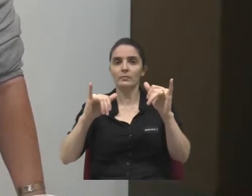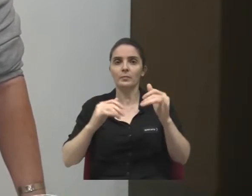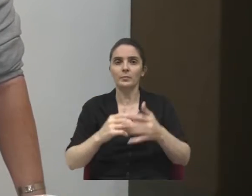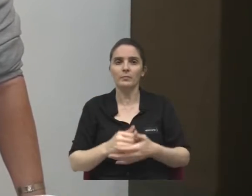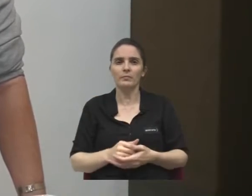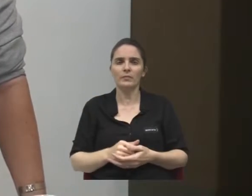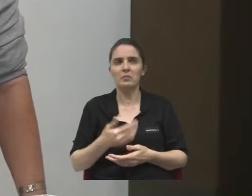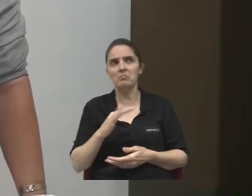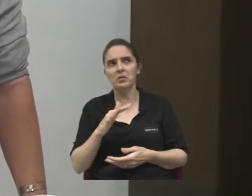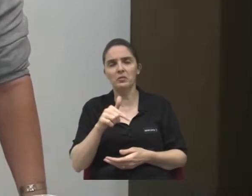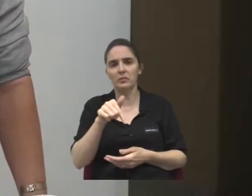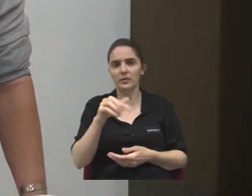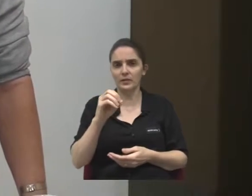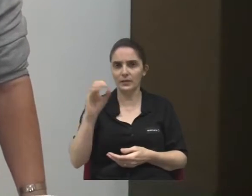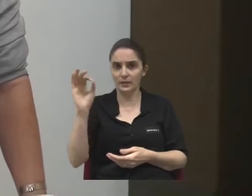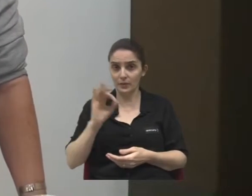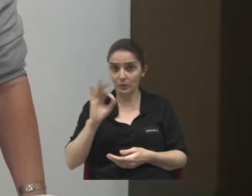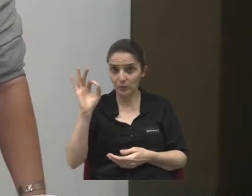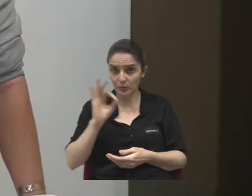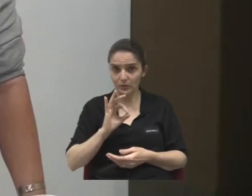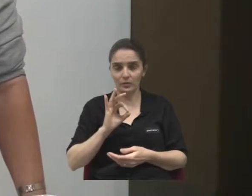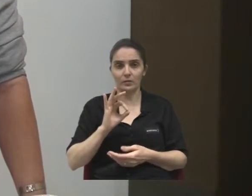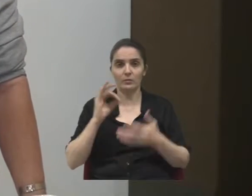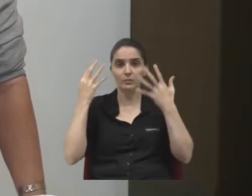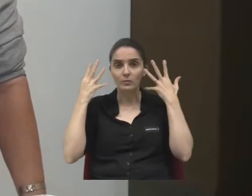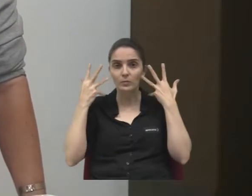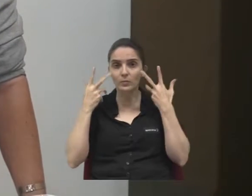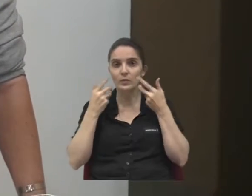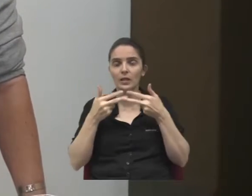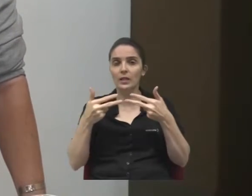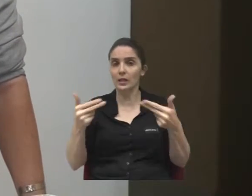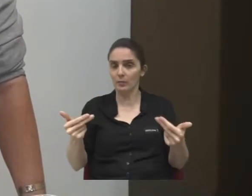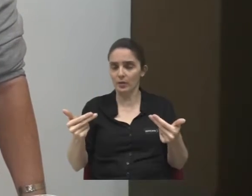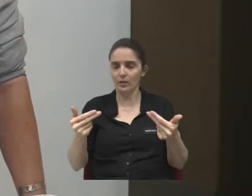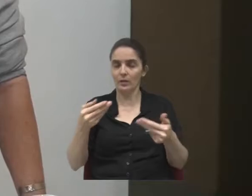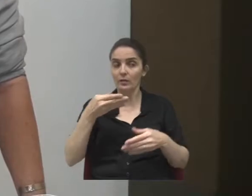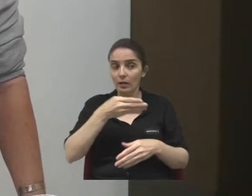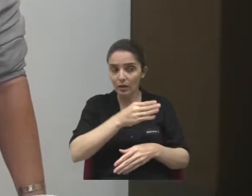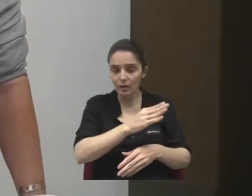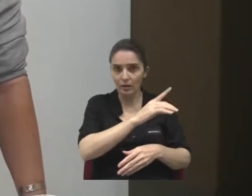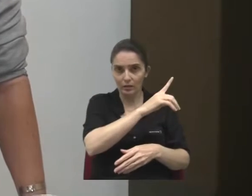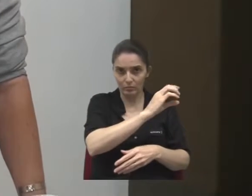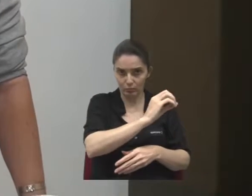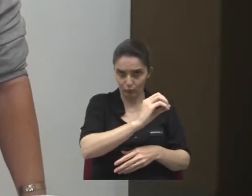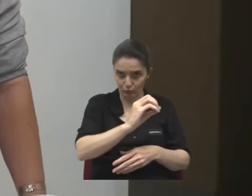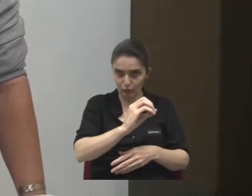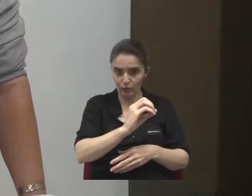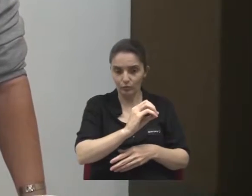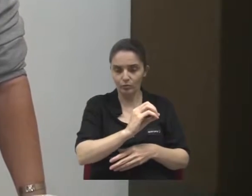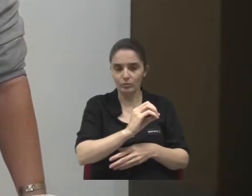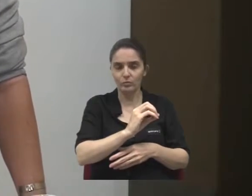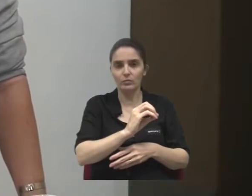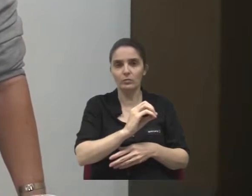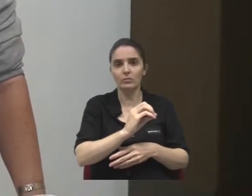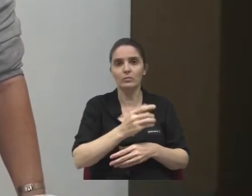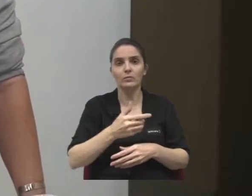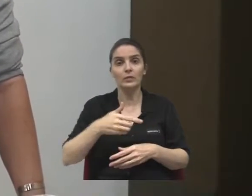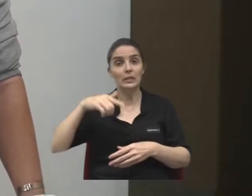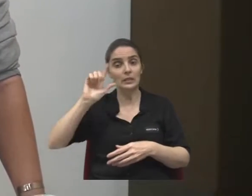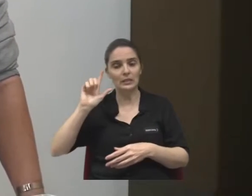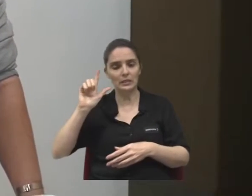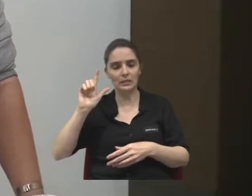70% dos animais que estão no zoológico municipal vieram exatamente por maus